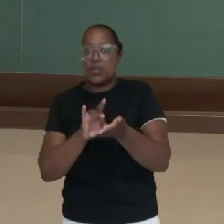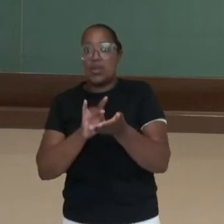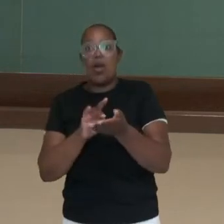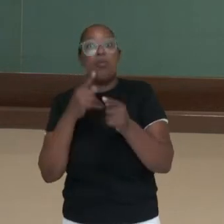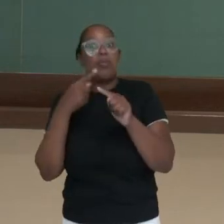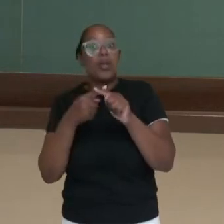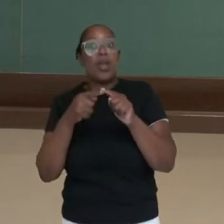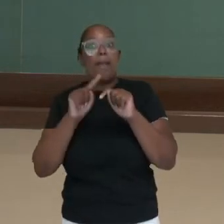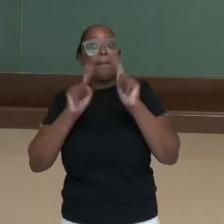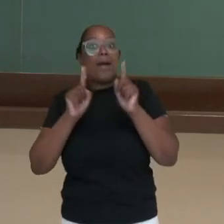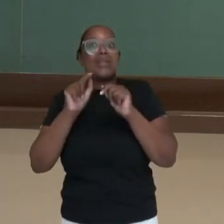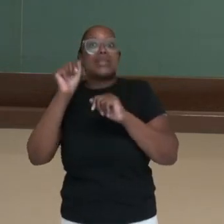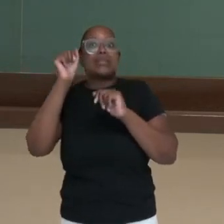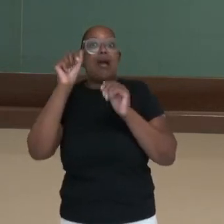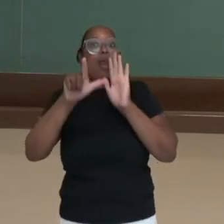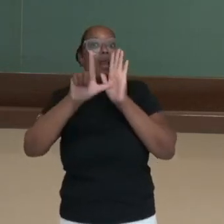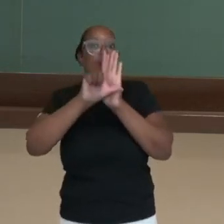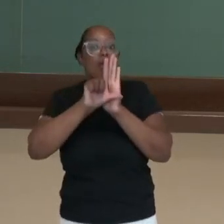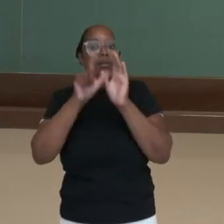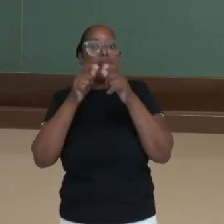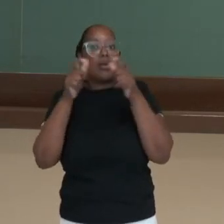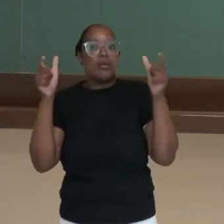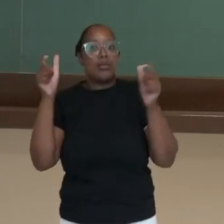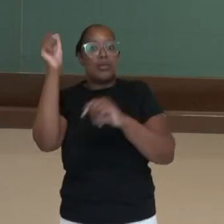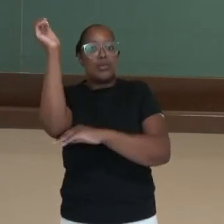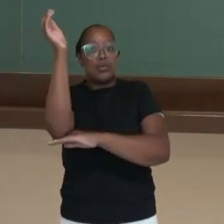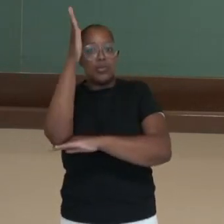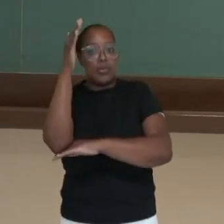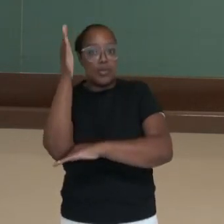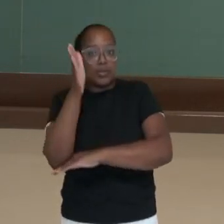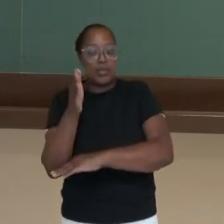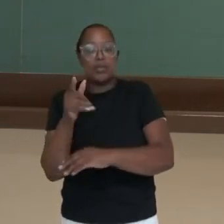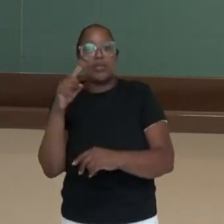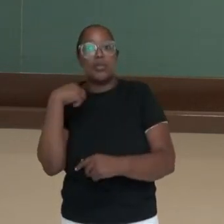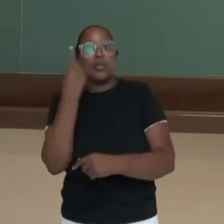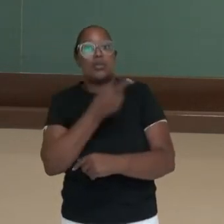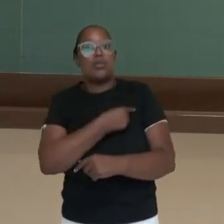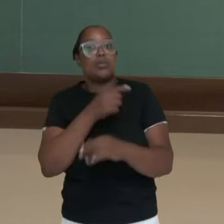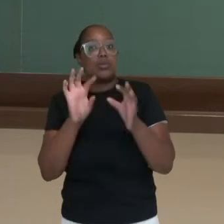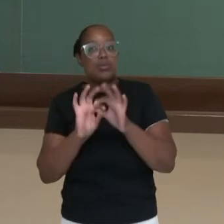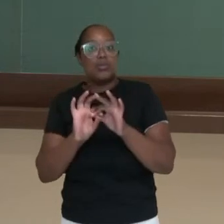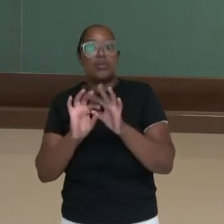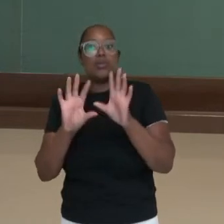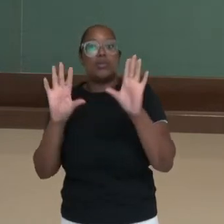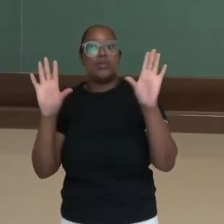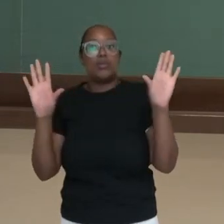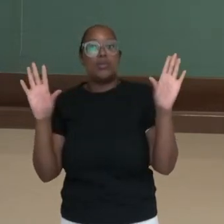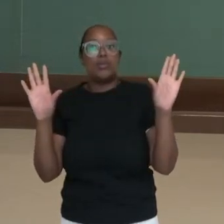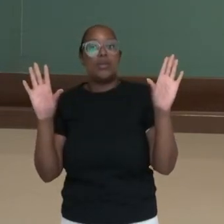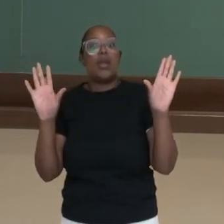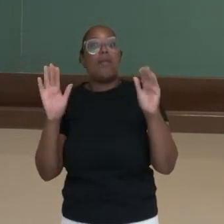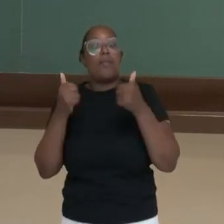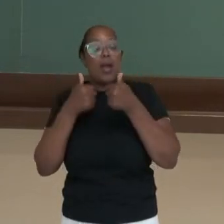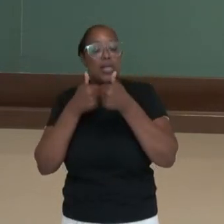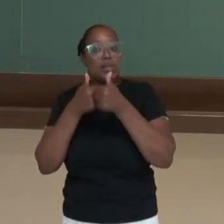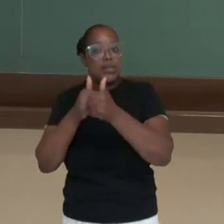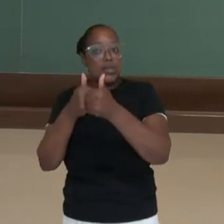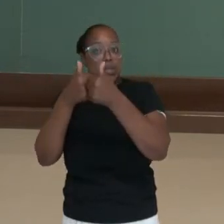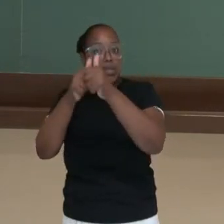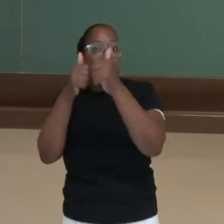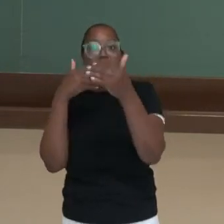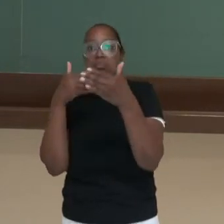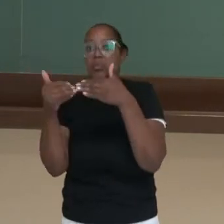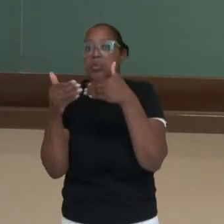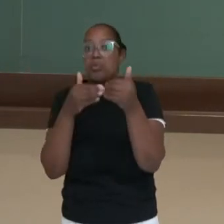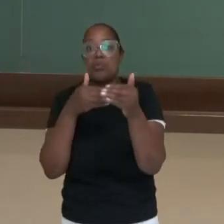do Brasil, que é a Constituição, diz para nós que nós somos livres para seguir qualquer